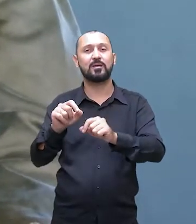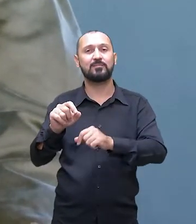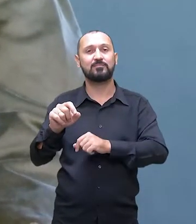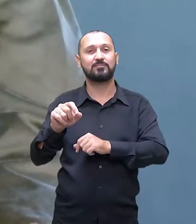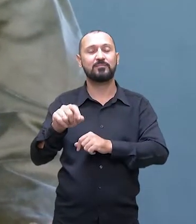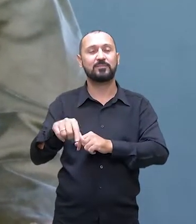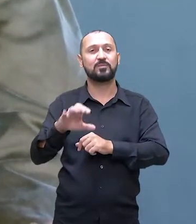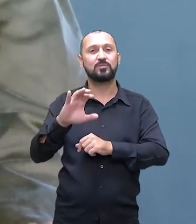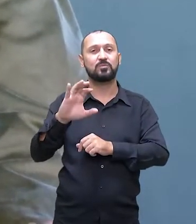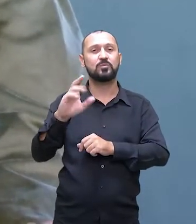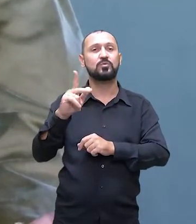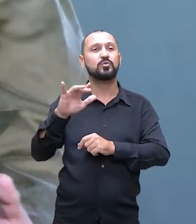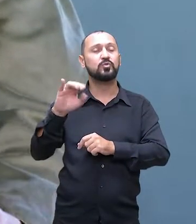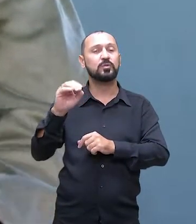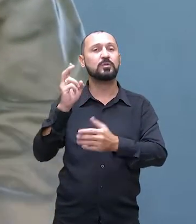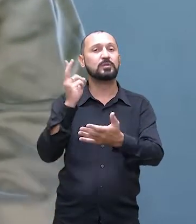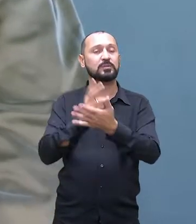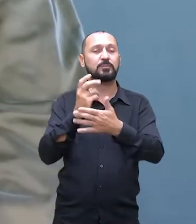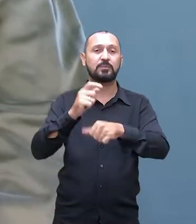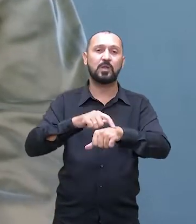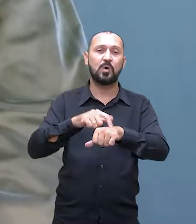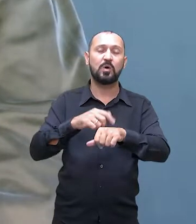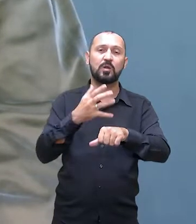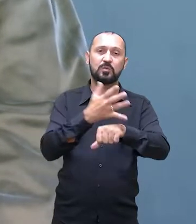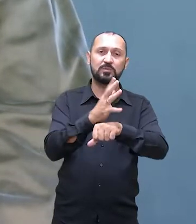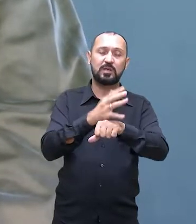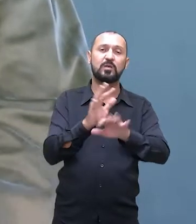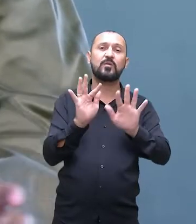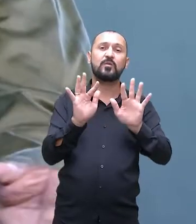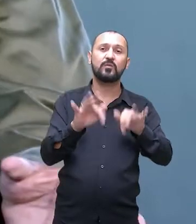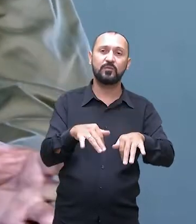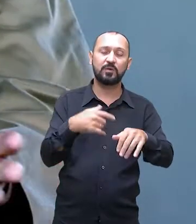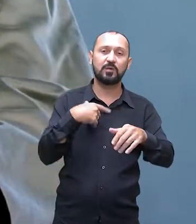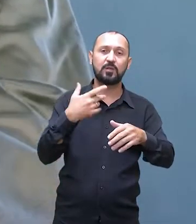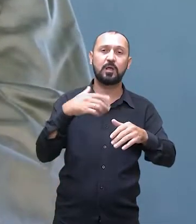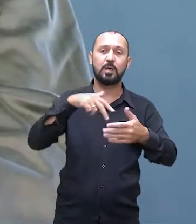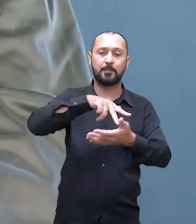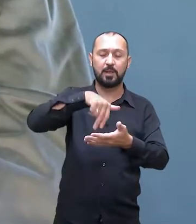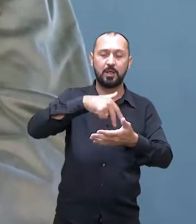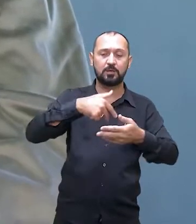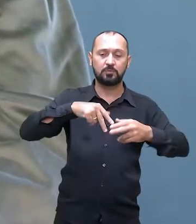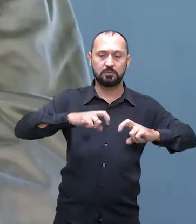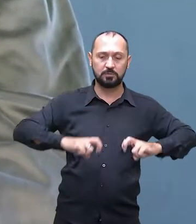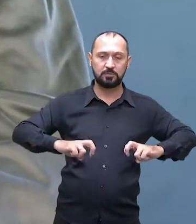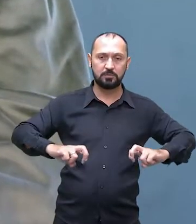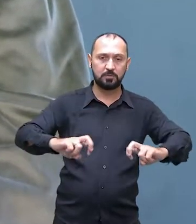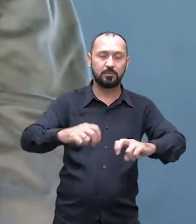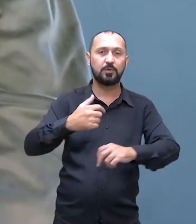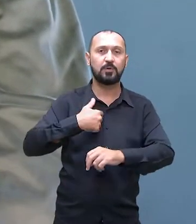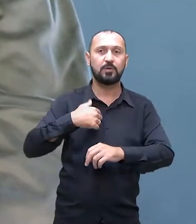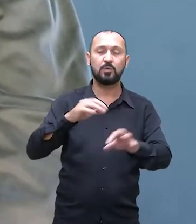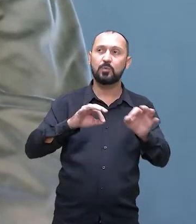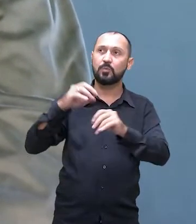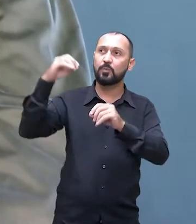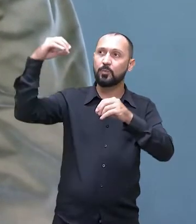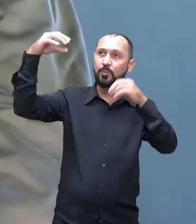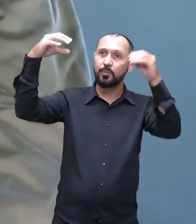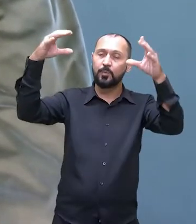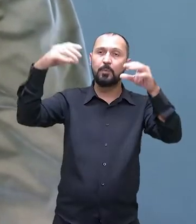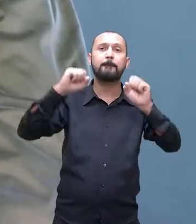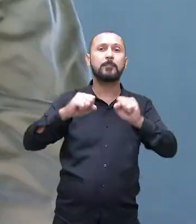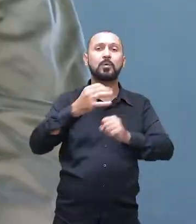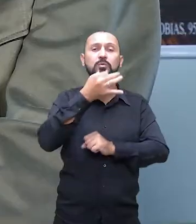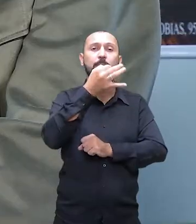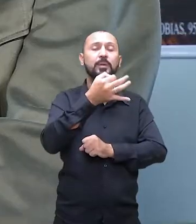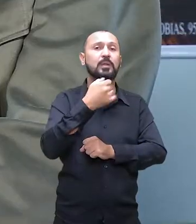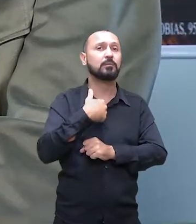hábito aqui, do Chico. Sempre que termina um ensaio, os bailarinos sentam e aí eu, enquanto iluminador,